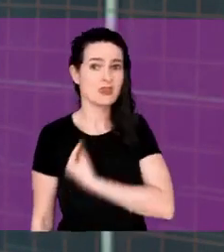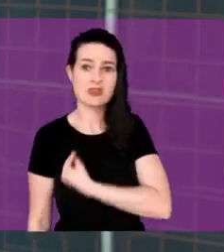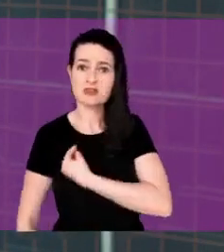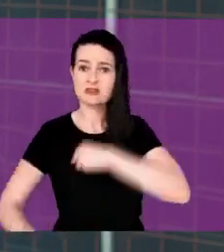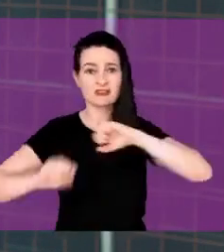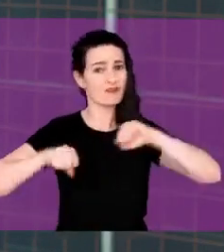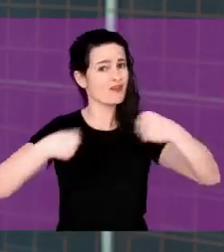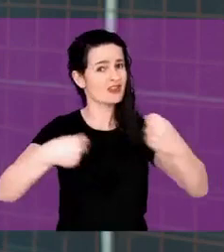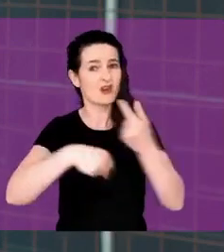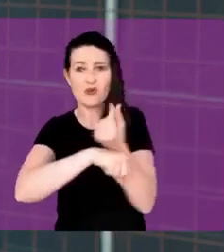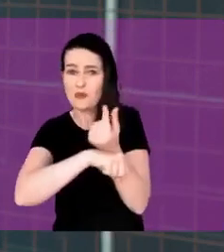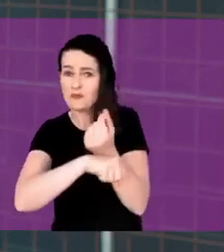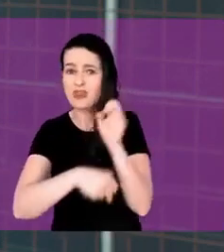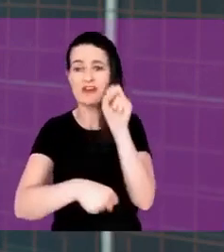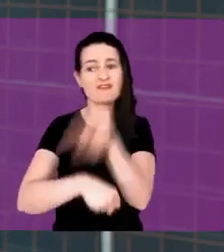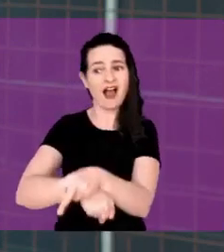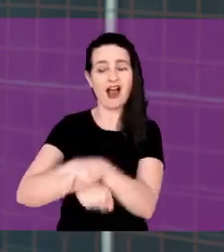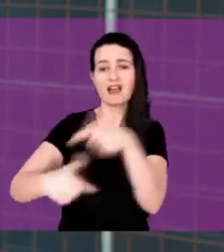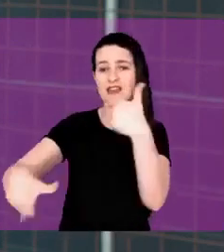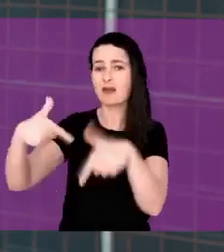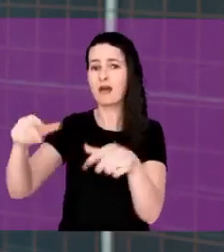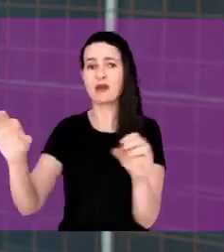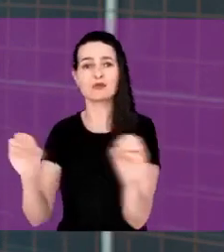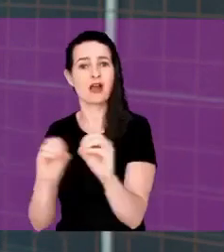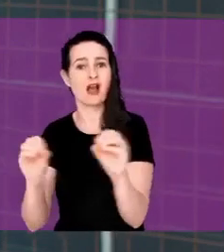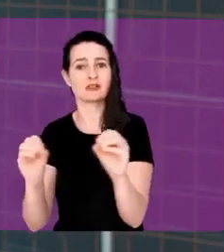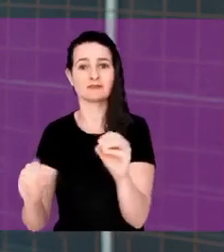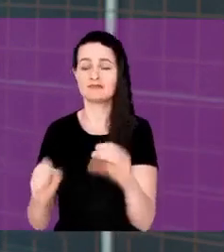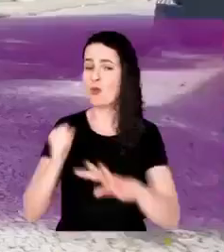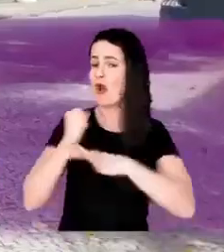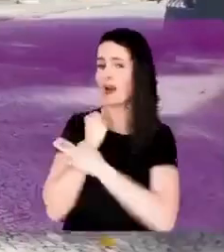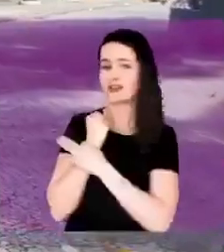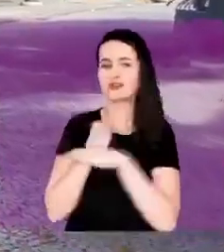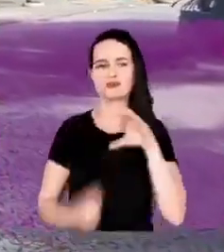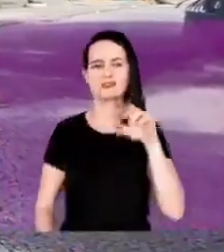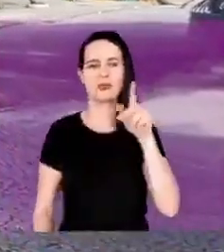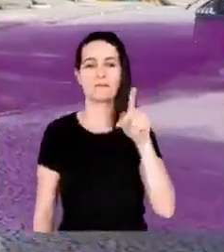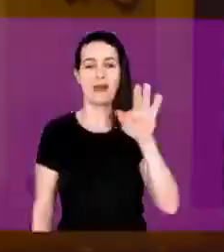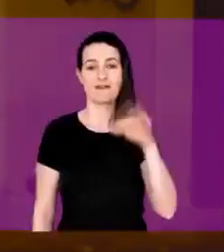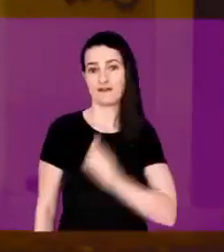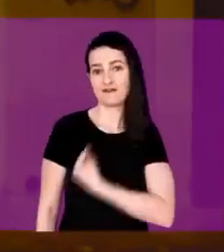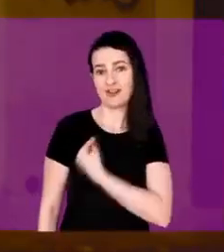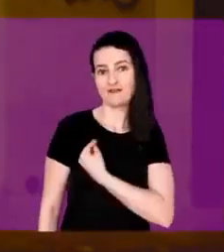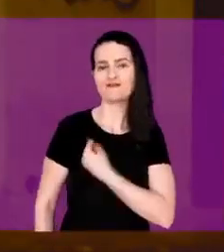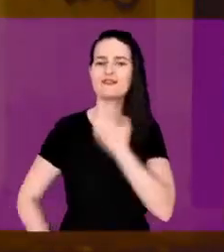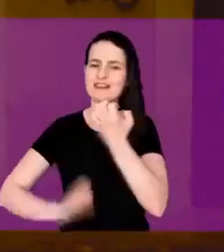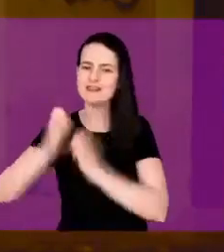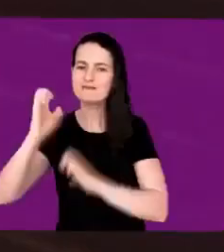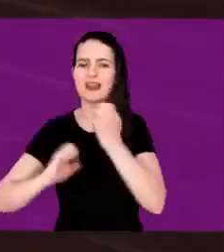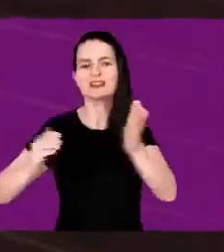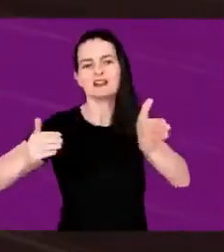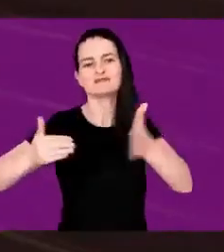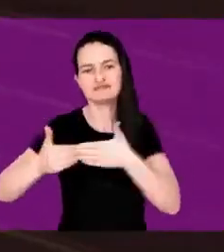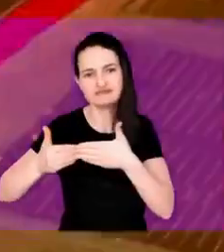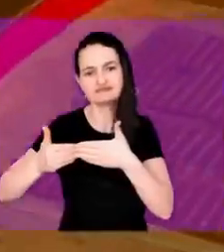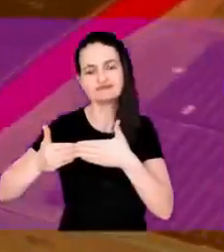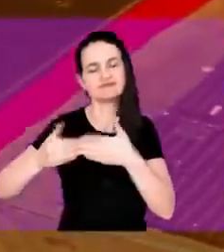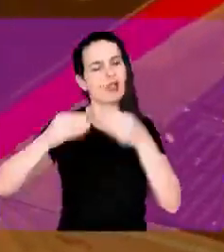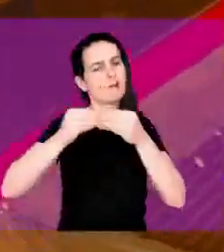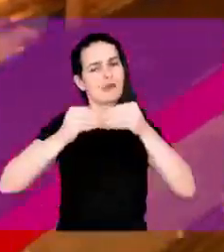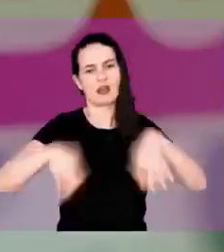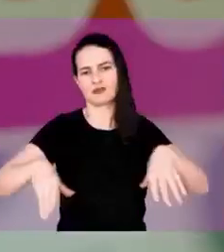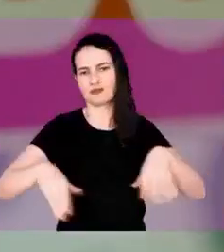estão mostrando seus resultados negativos. Não salvaram vidas, não defenderam a economia e os empregos. Não garantiram